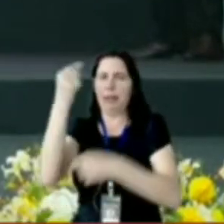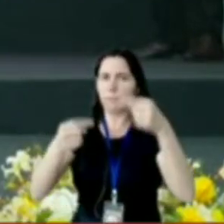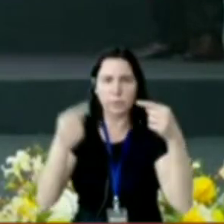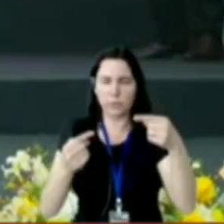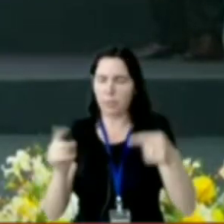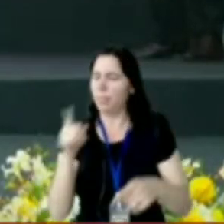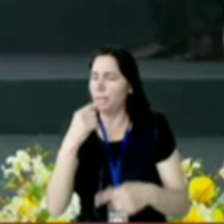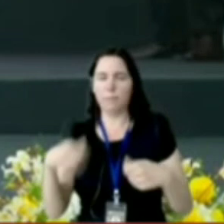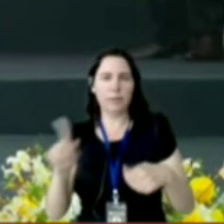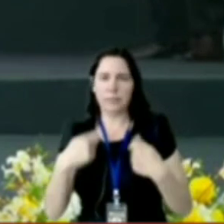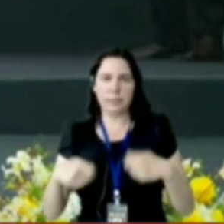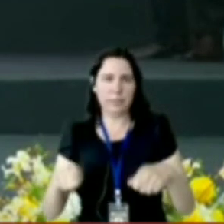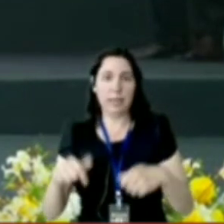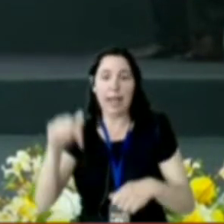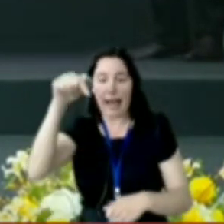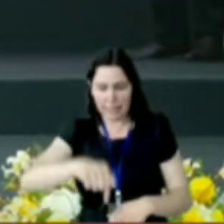Aqui está a nossa bandeira.